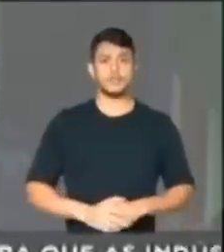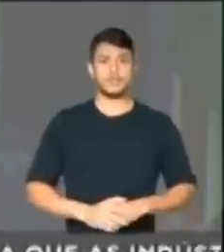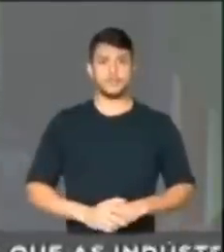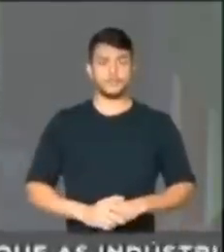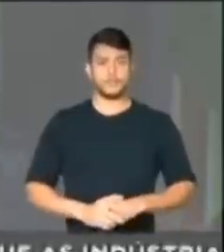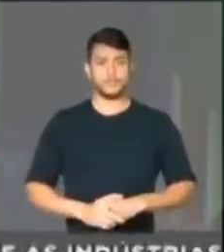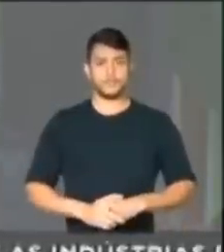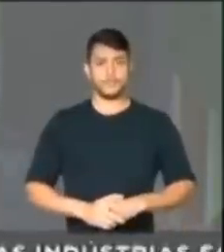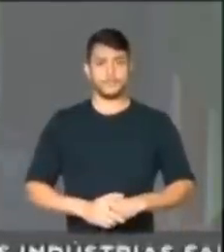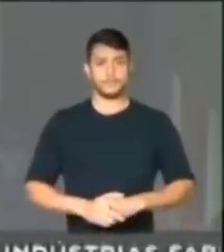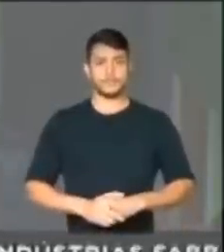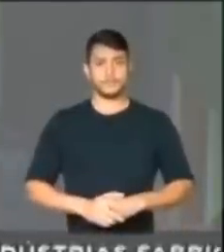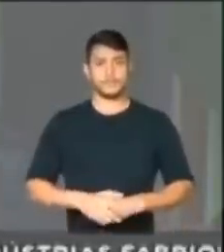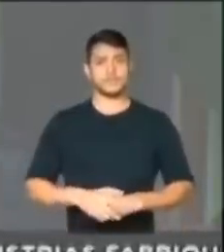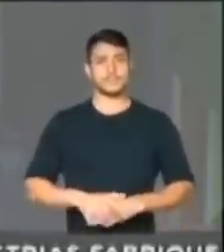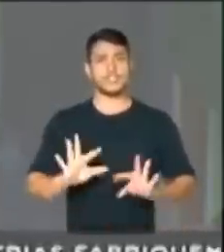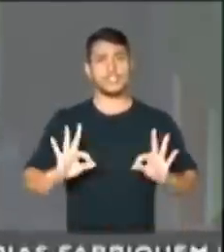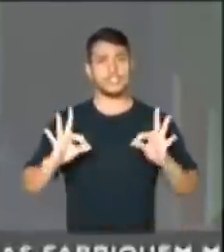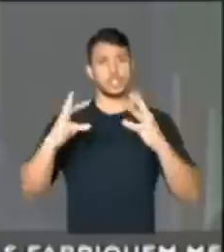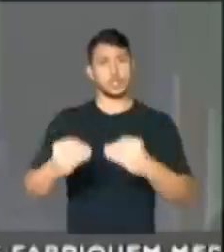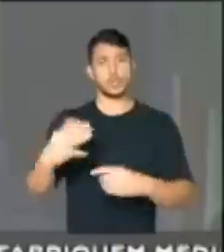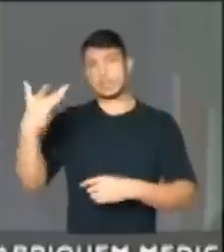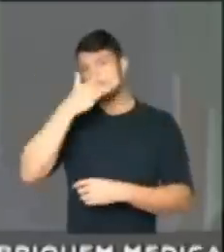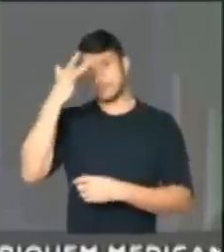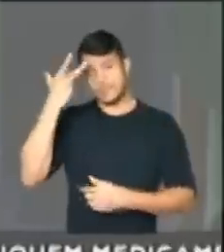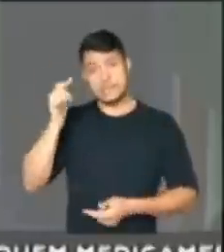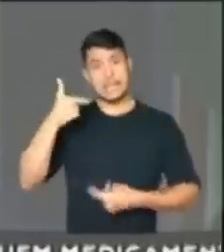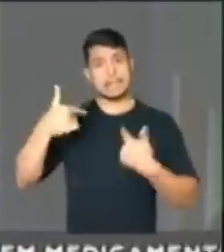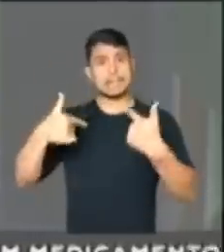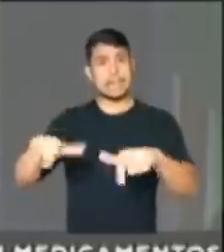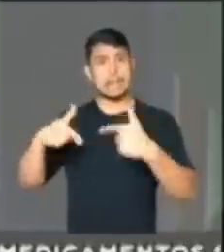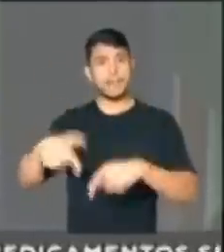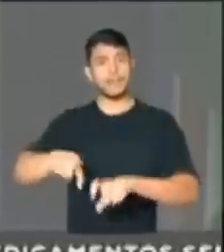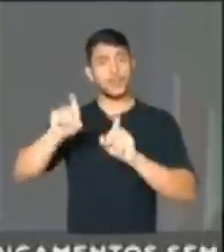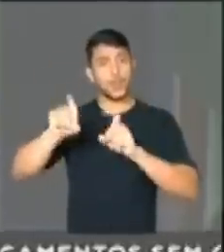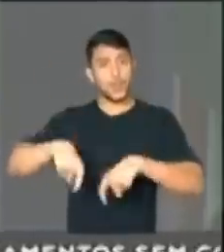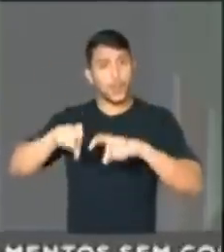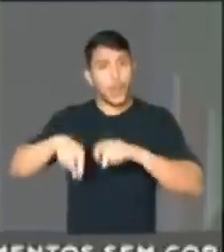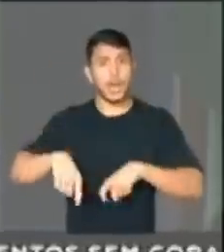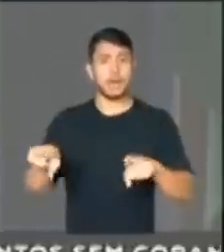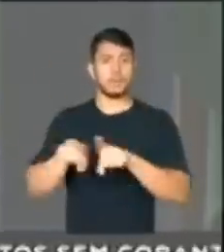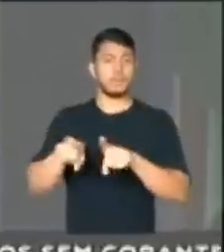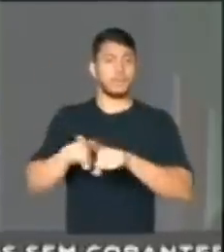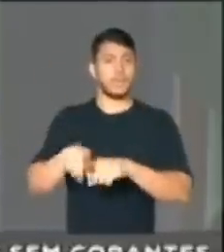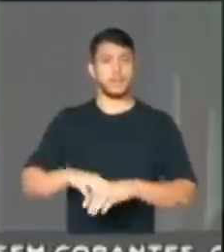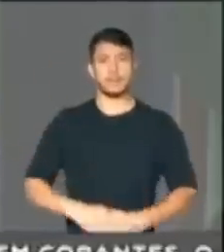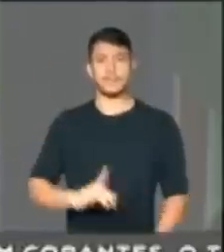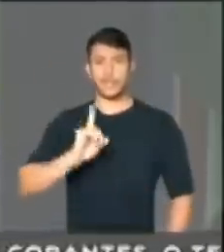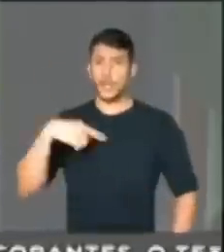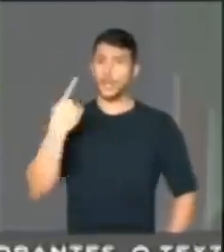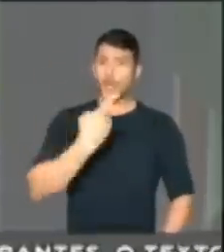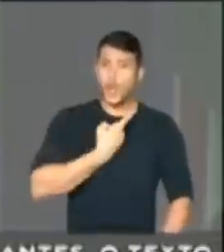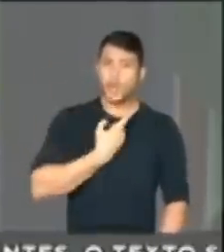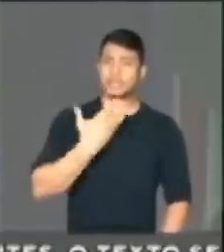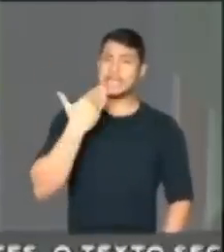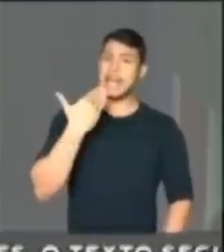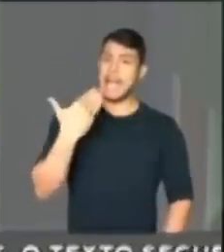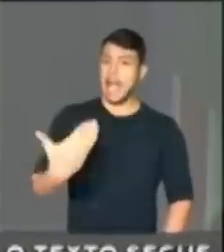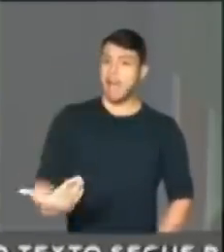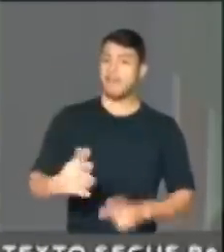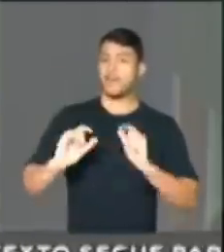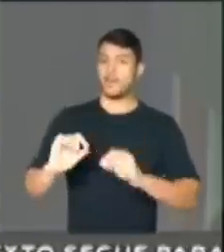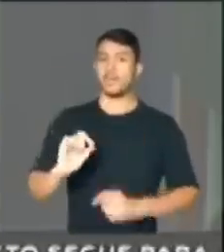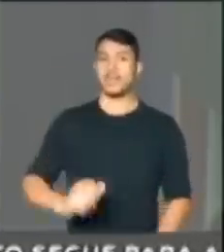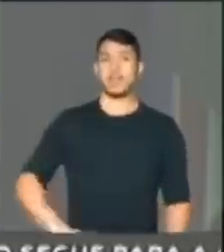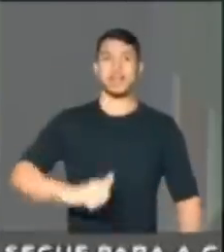Marcon, dos trabalhadores e trabalhadoras rurais. Nós estamos do lado das aposentadas